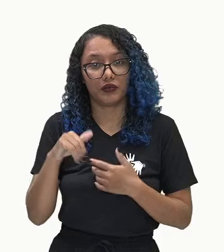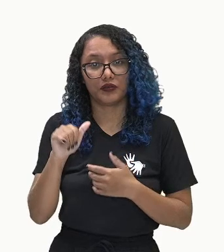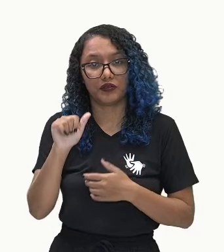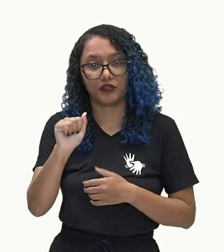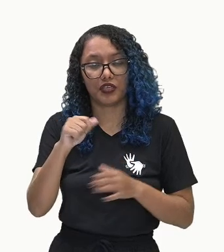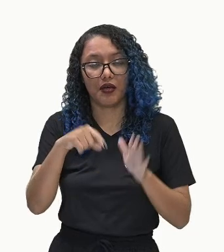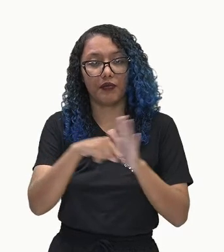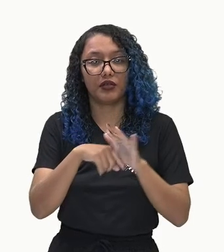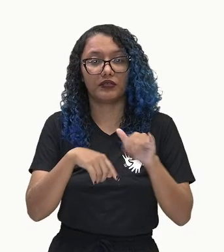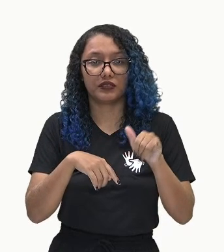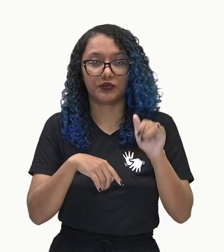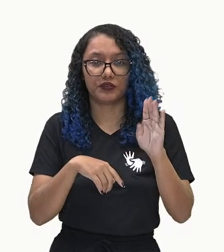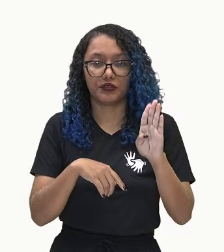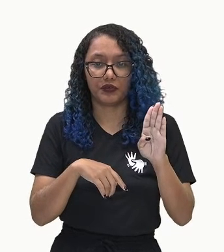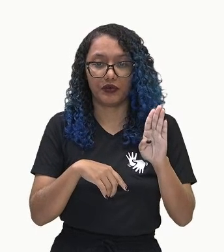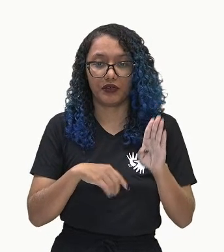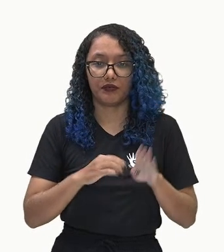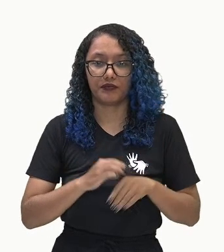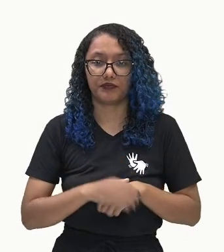de B,